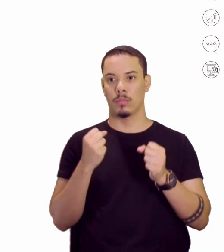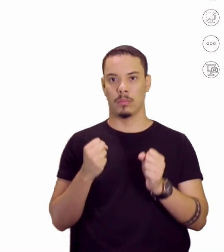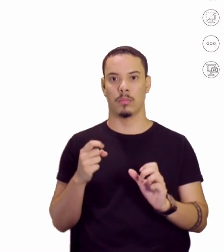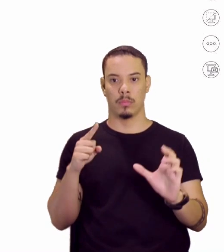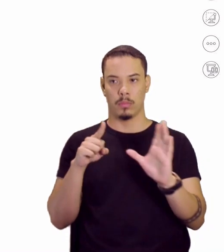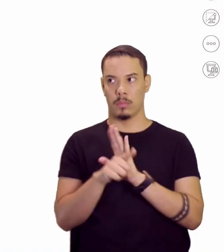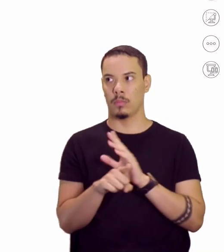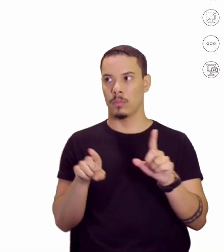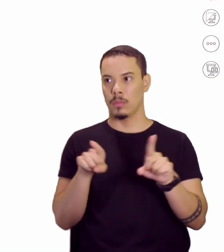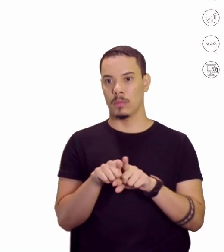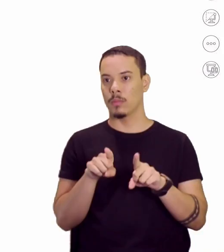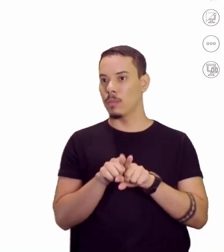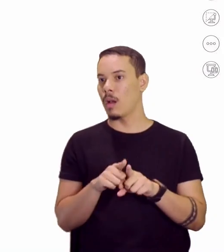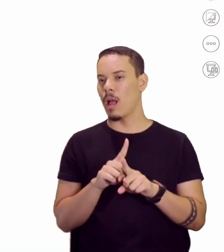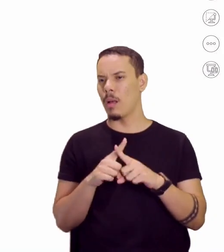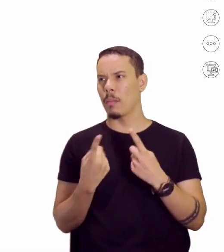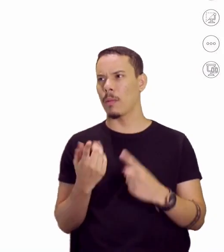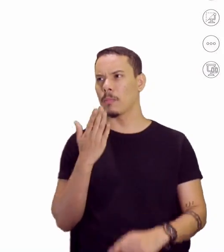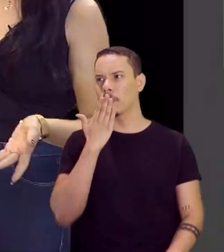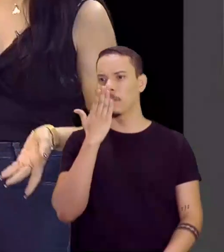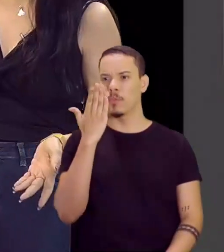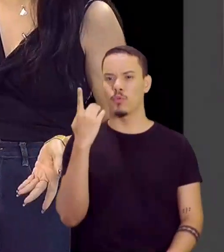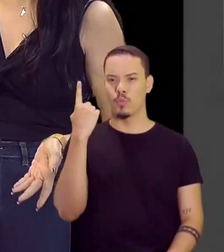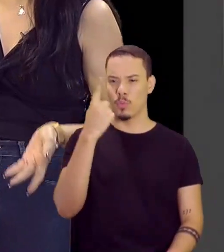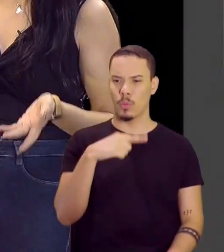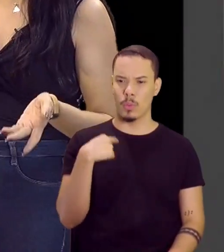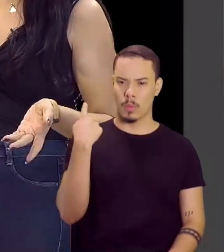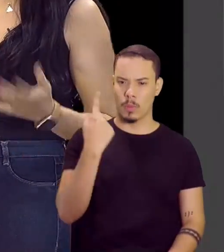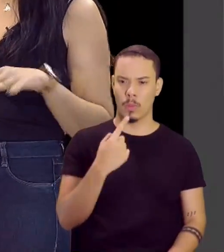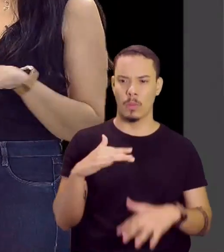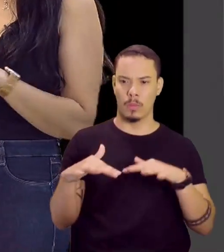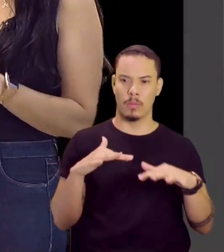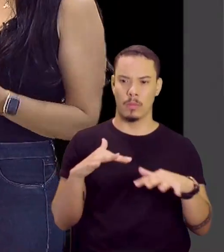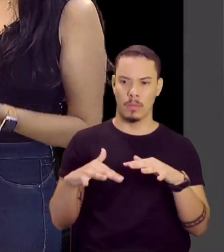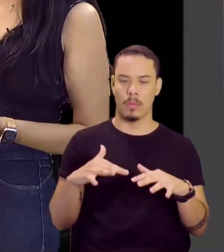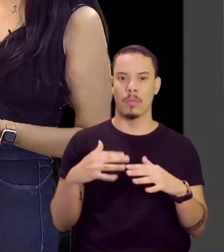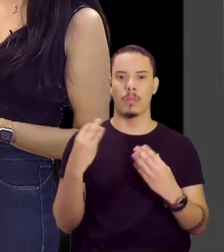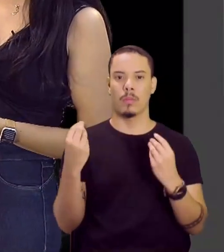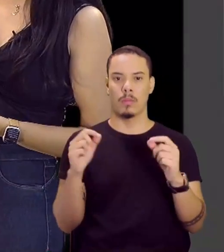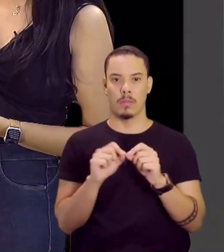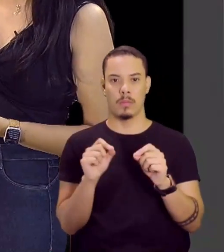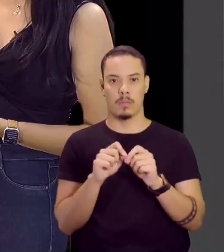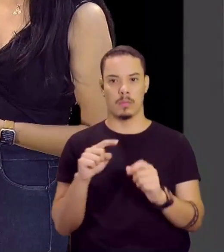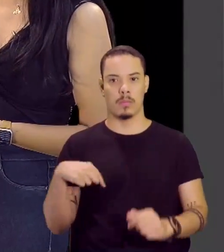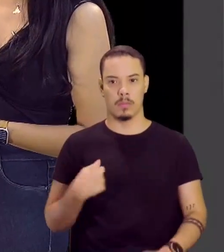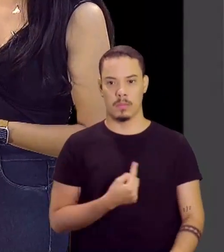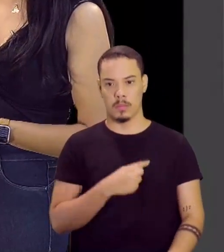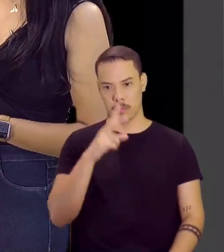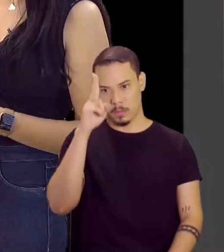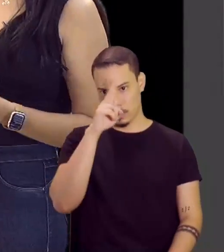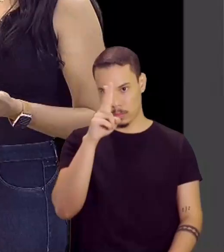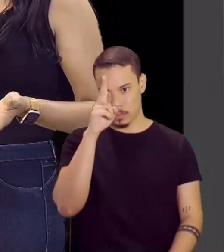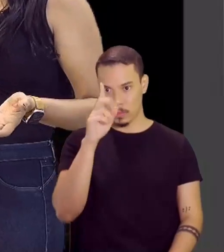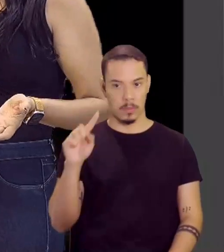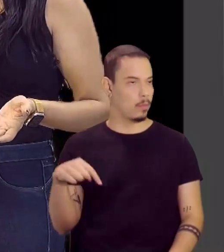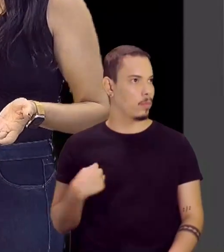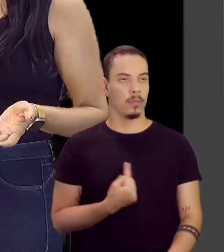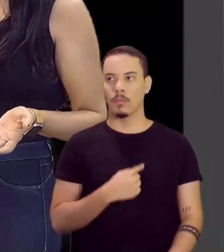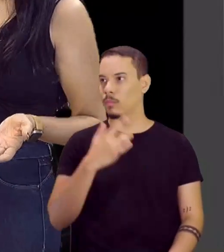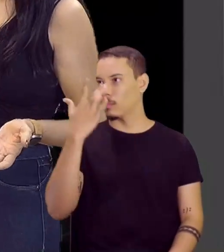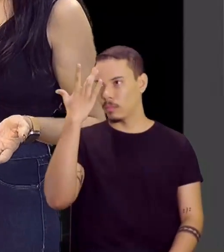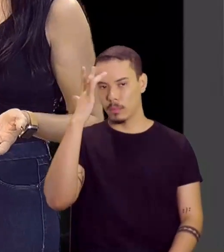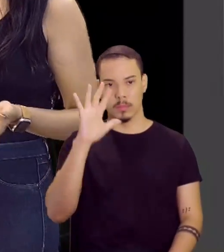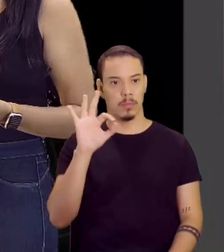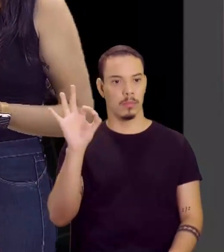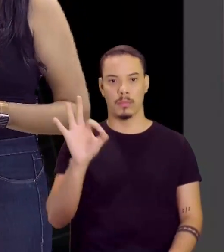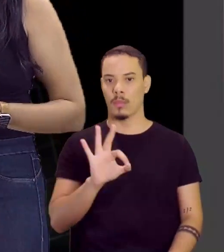perguntando, né? Ah, mas está pedindo durante 1 hora de movimento. Aí, o que a gente tem que Mas lembrar? não sabe a taxa de variação ainda. Isso.